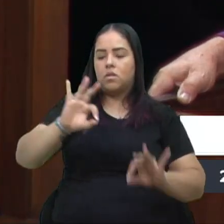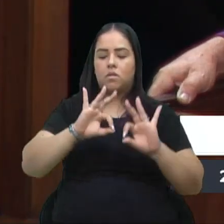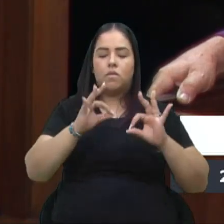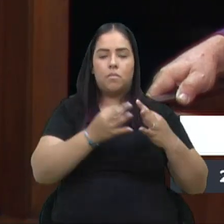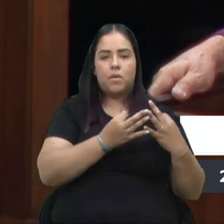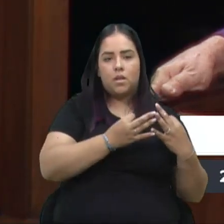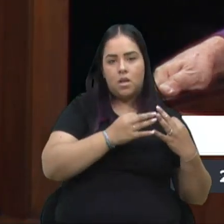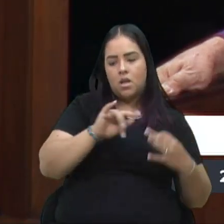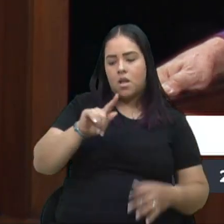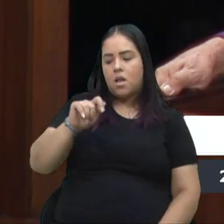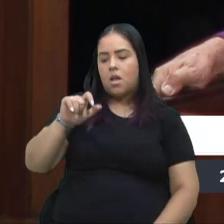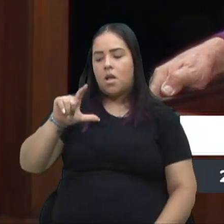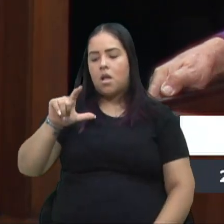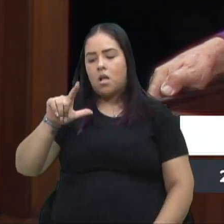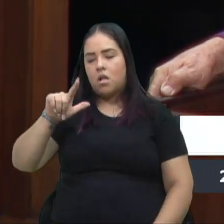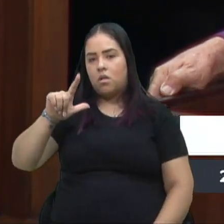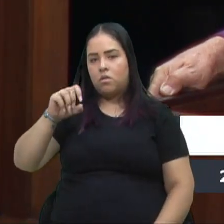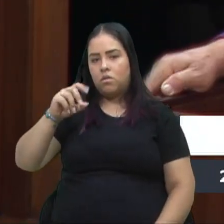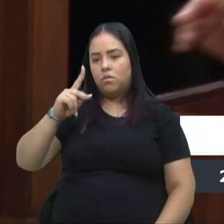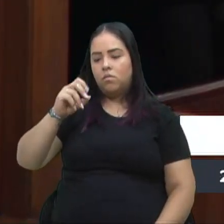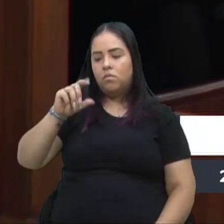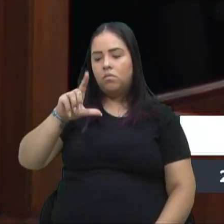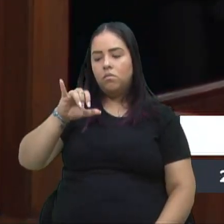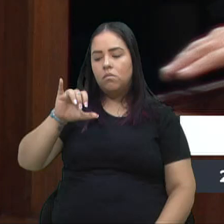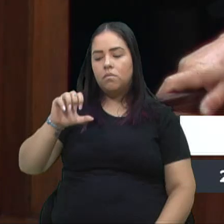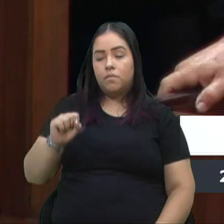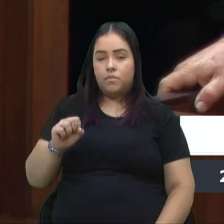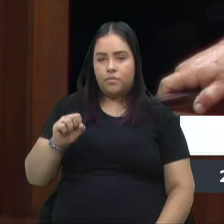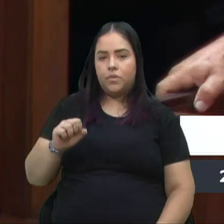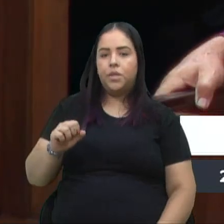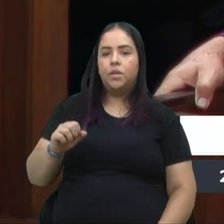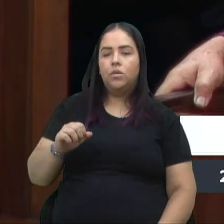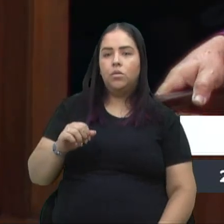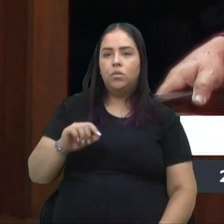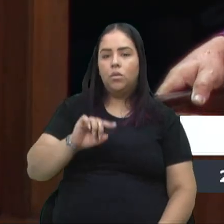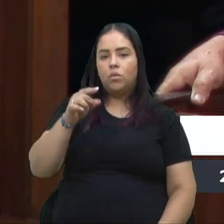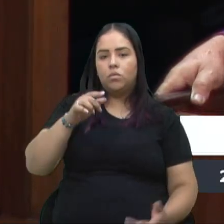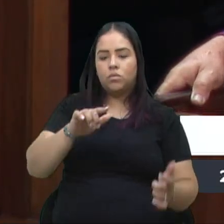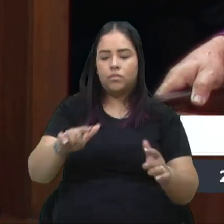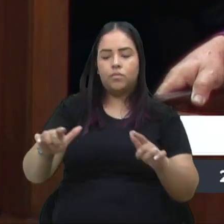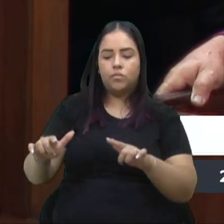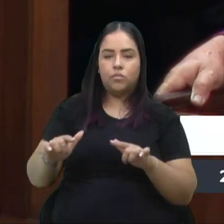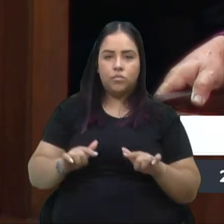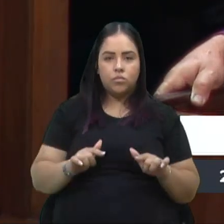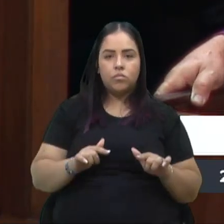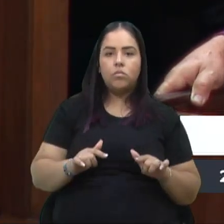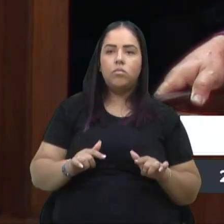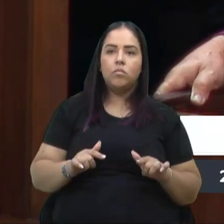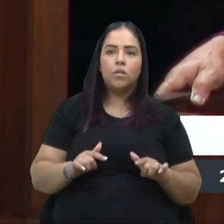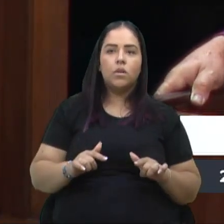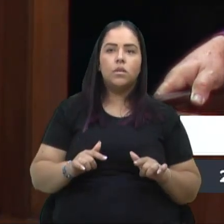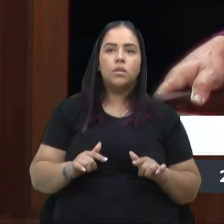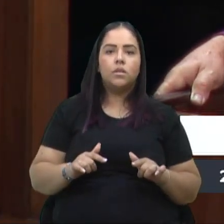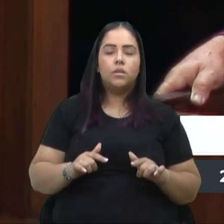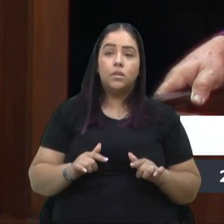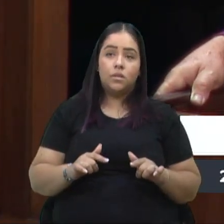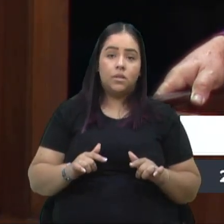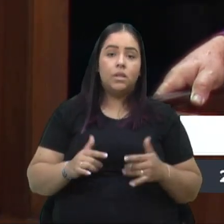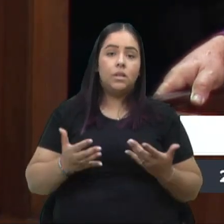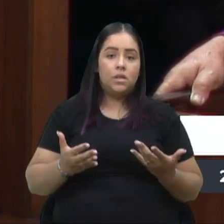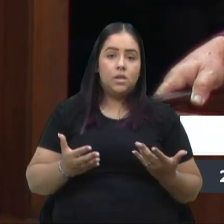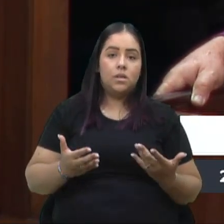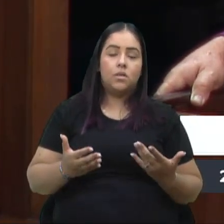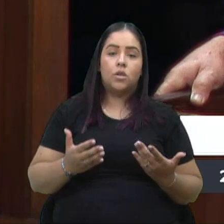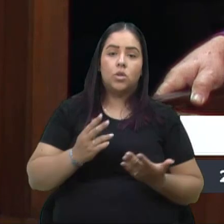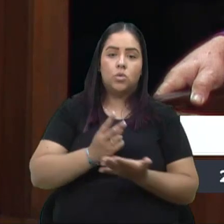galópolis atende a estrada Bonifácio lá que agora a obra tá acontecendo para ir até a Cantina do Bonifácio E aí vai